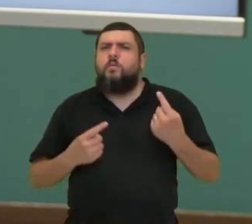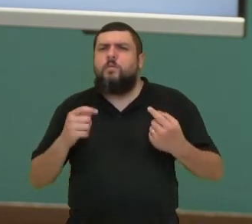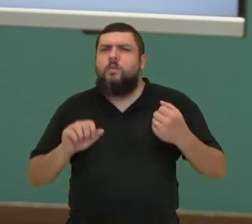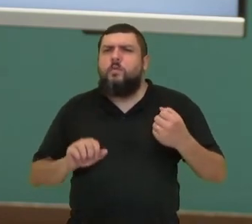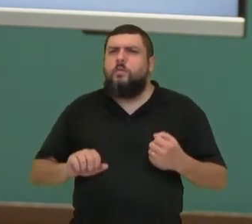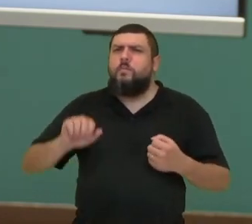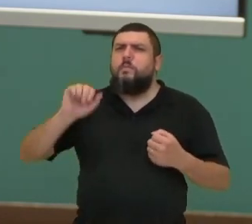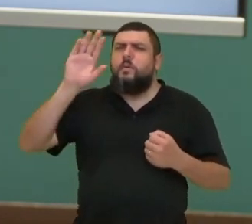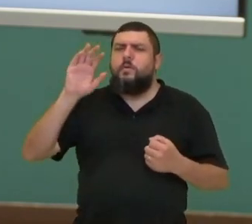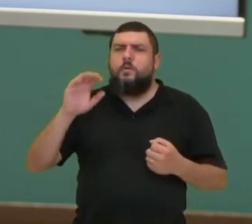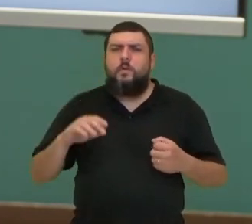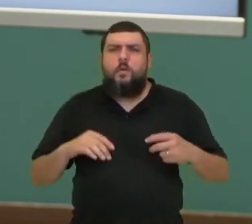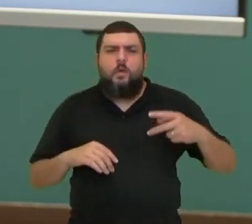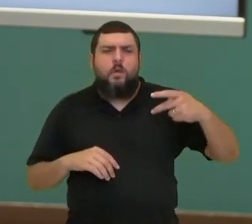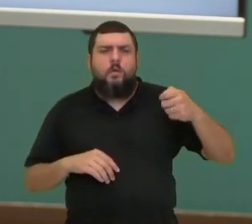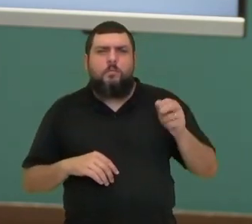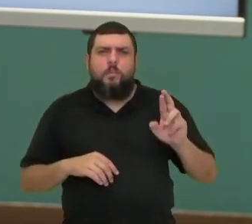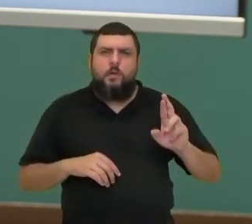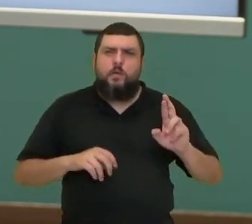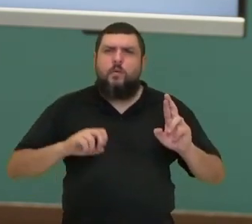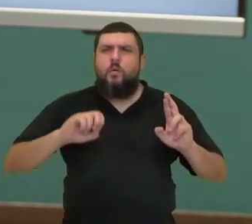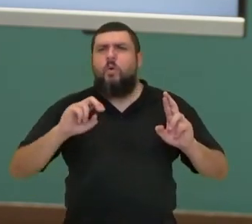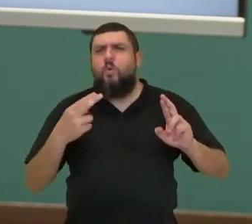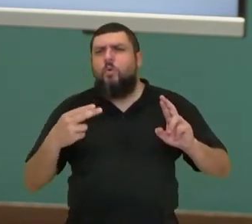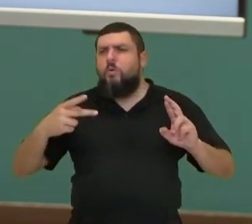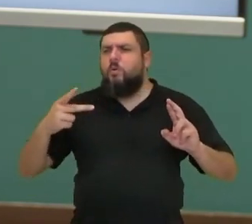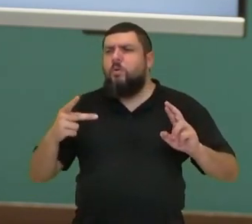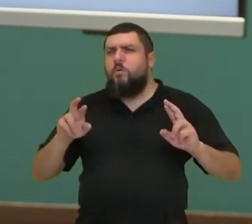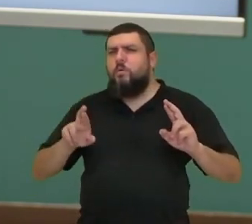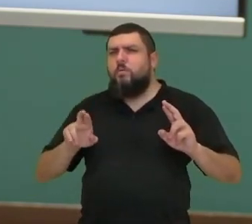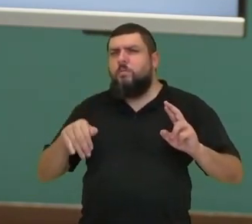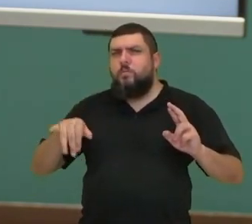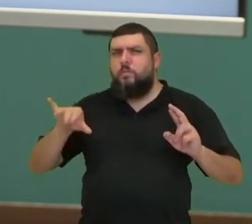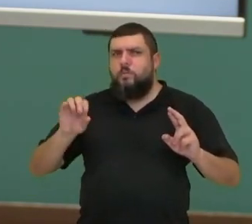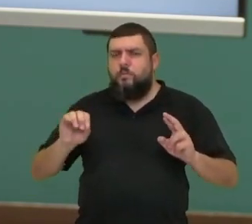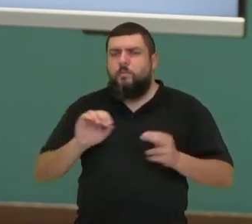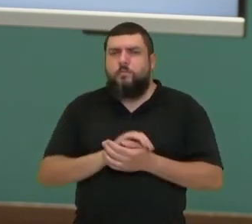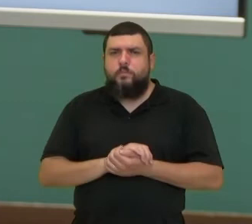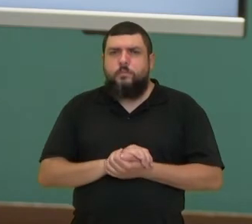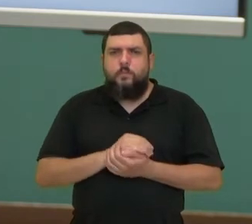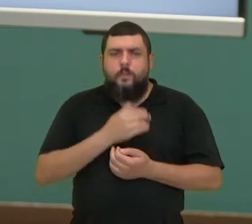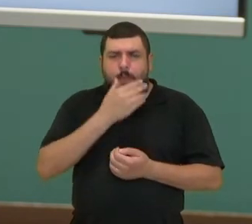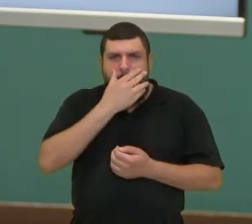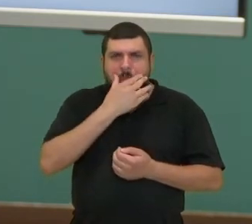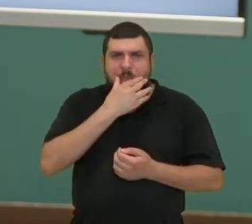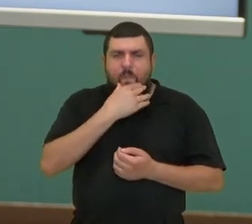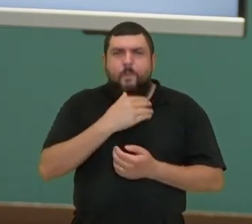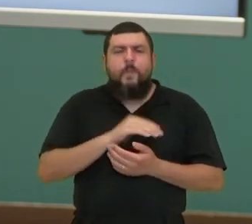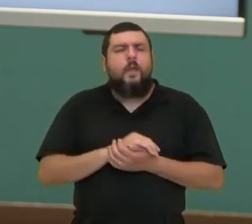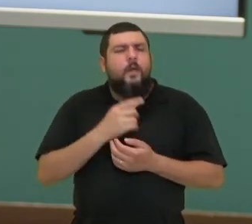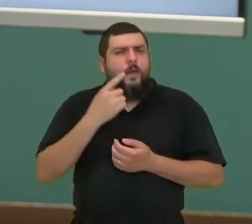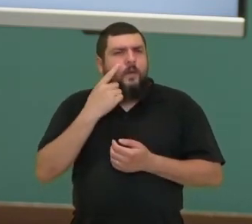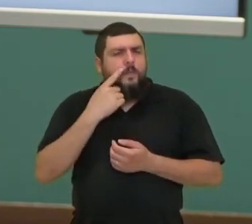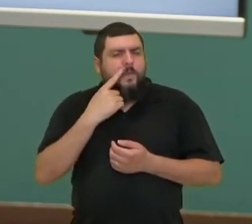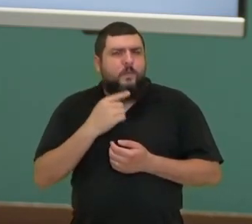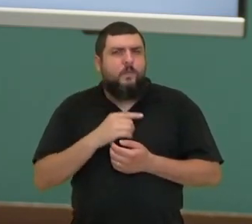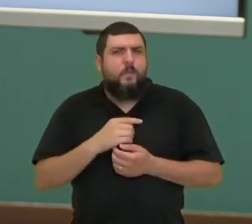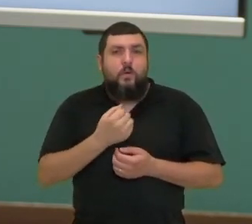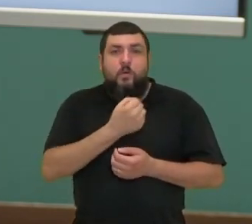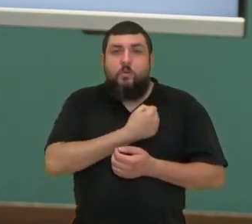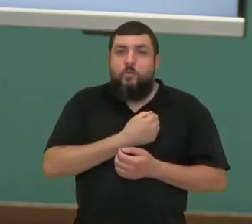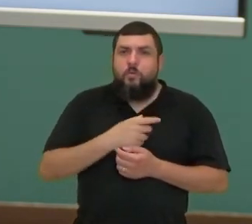sorteado o número par ou o número primo? O que vocês acham? Então, veja, um número par é